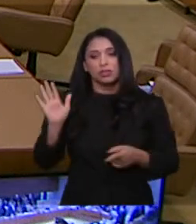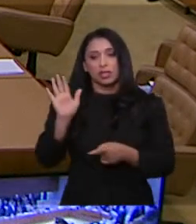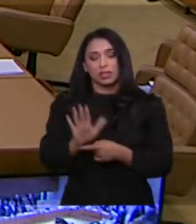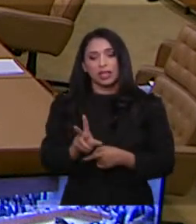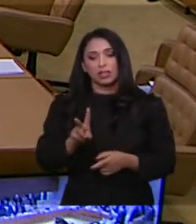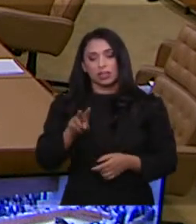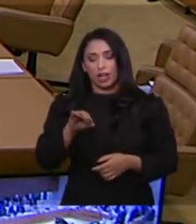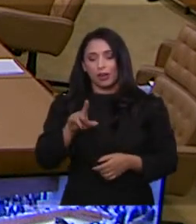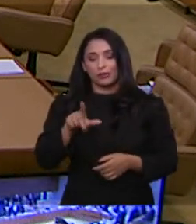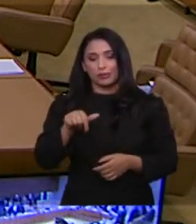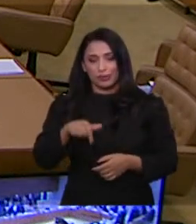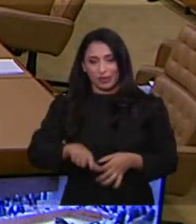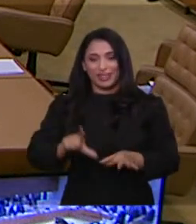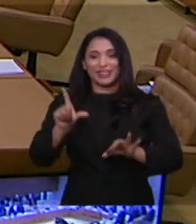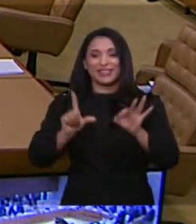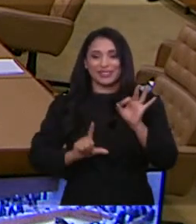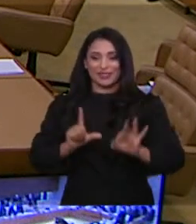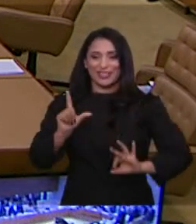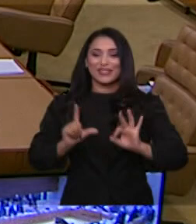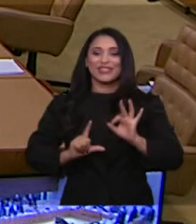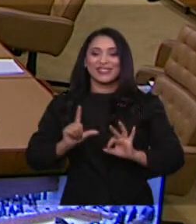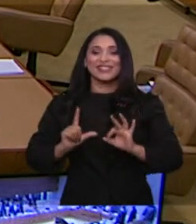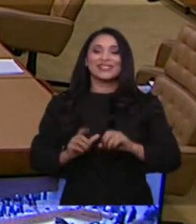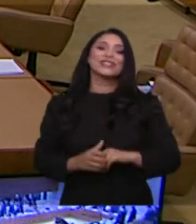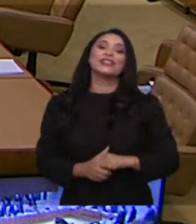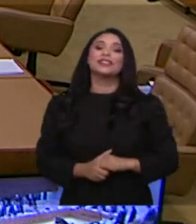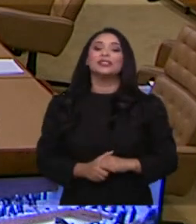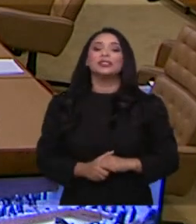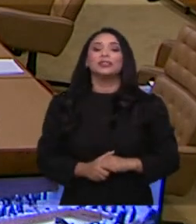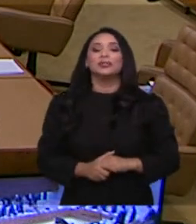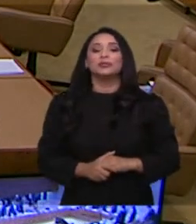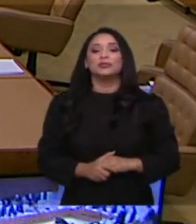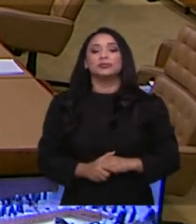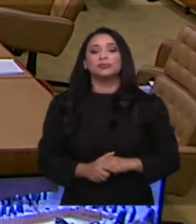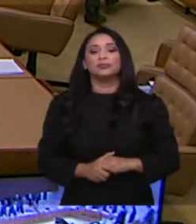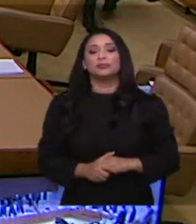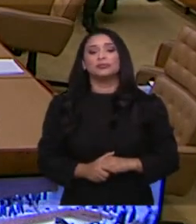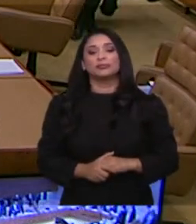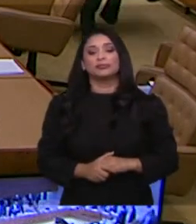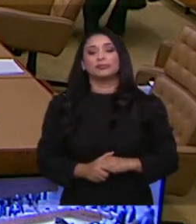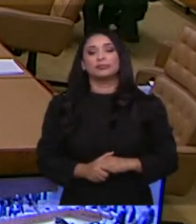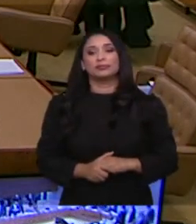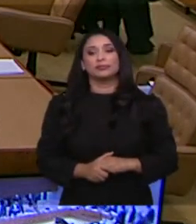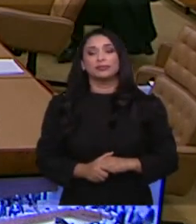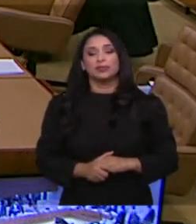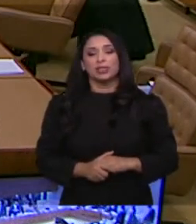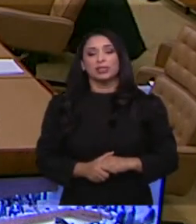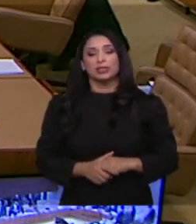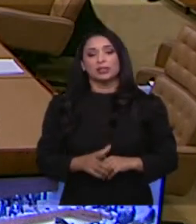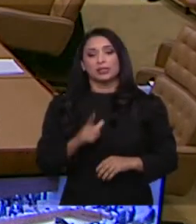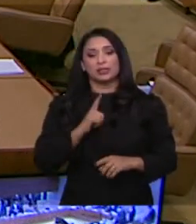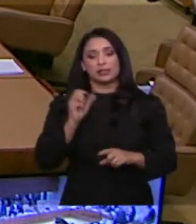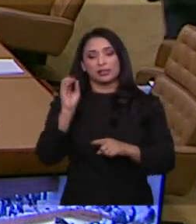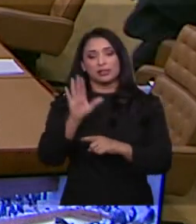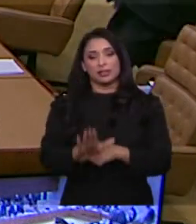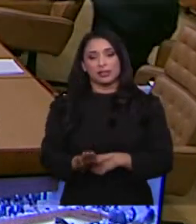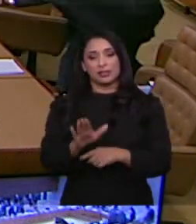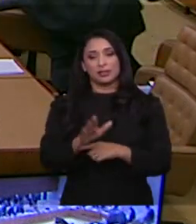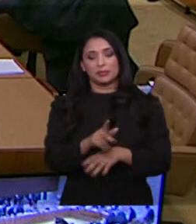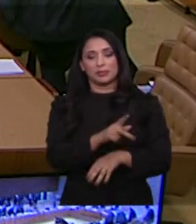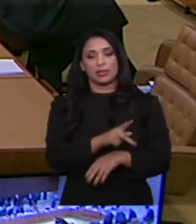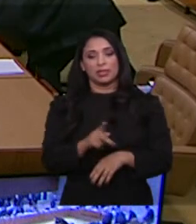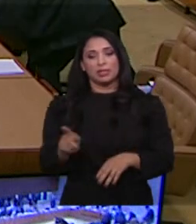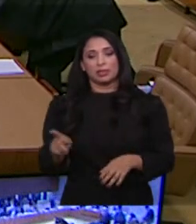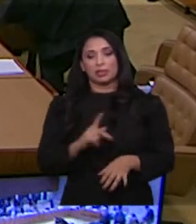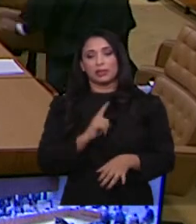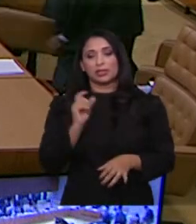ao vivo aqui na TV Justiça. Ministro Luiz Alberto Barroso, todos, na presidência da sessão, e